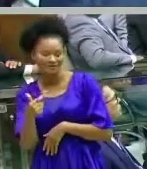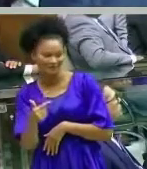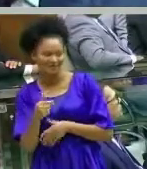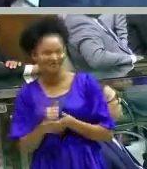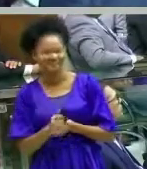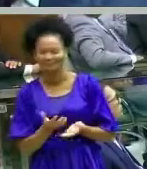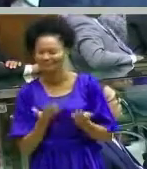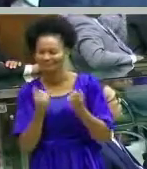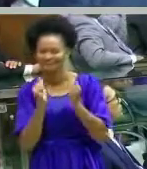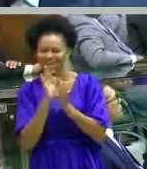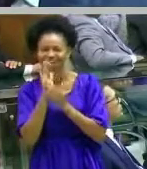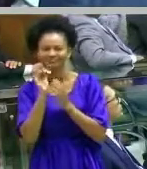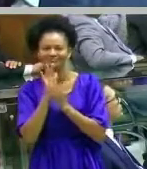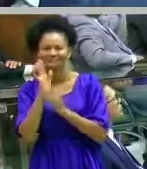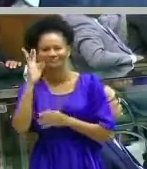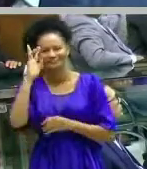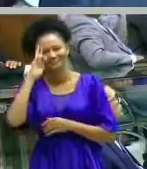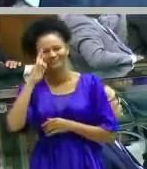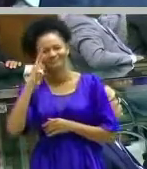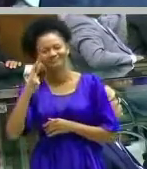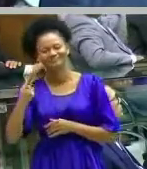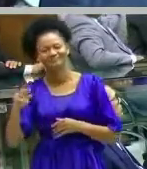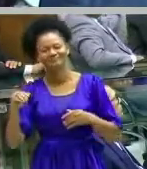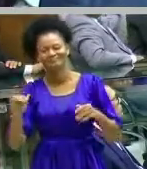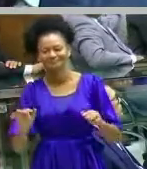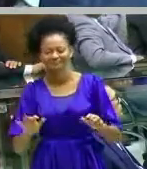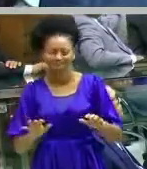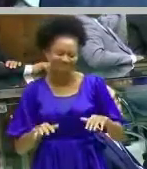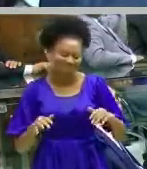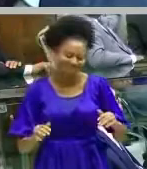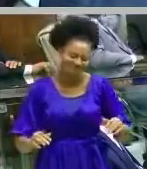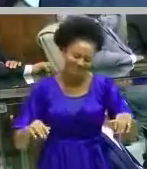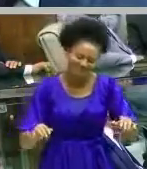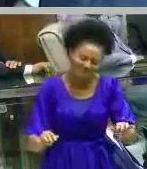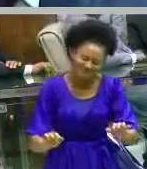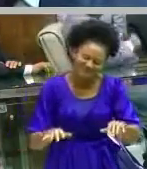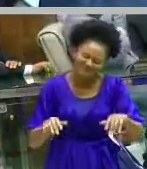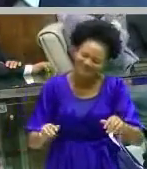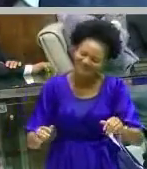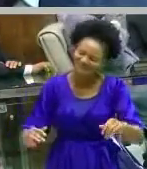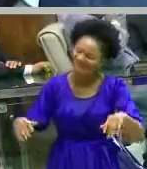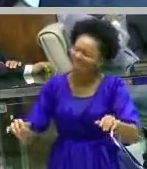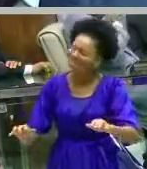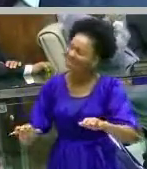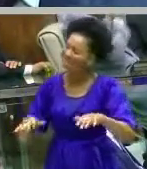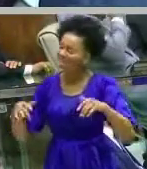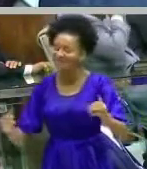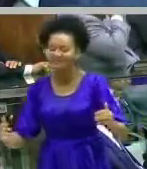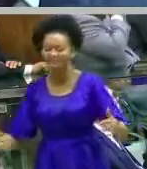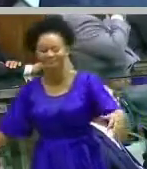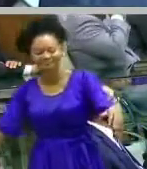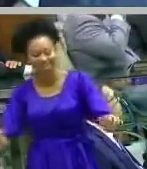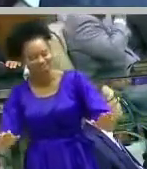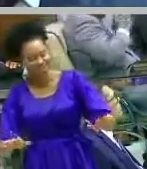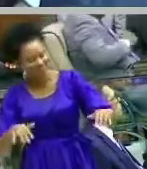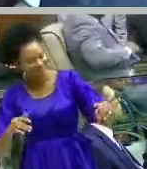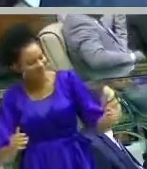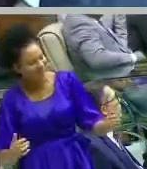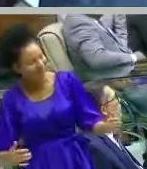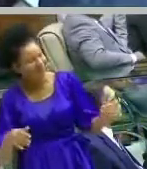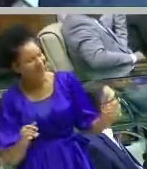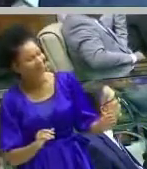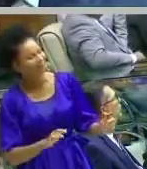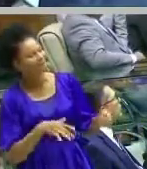Então vamos louvar o Senhor, né? Eu sou o Senhor, o teu Deus. Glória a Deus.